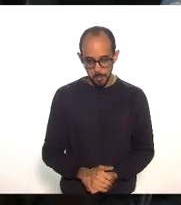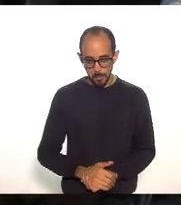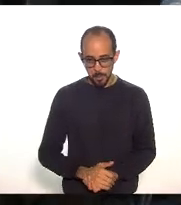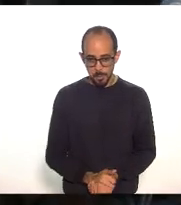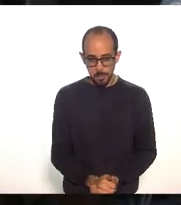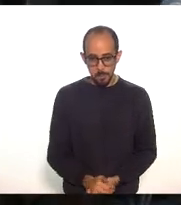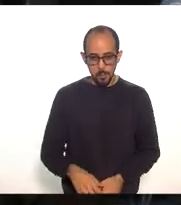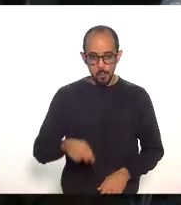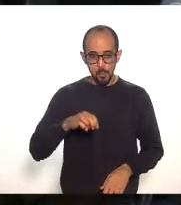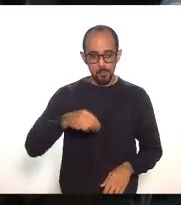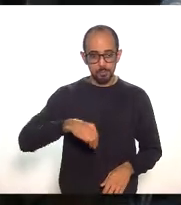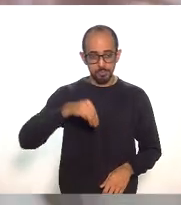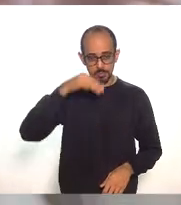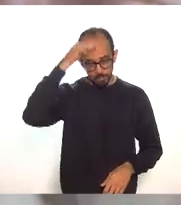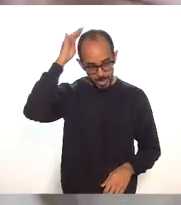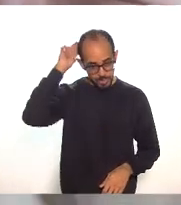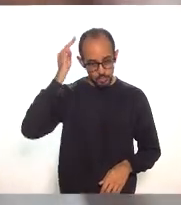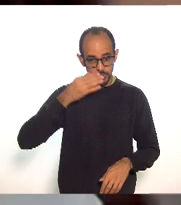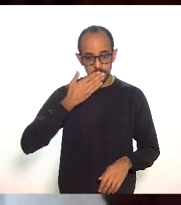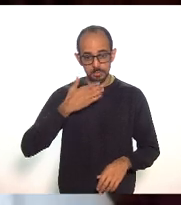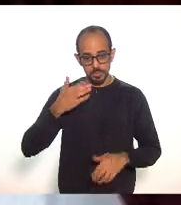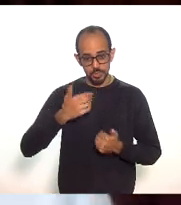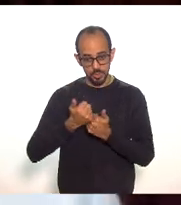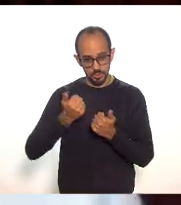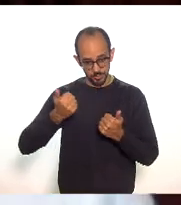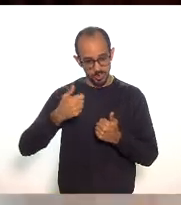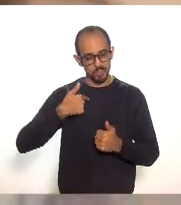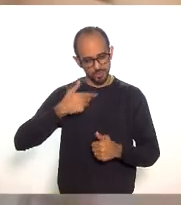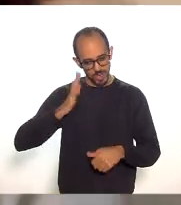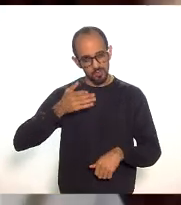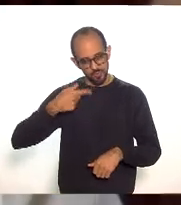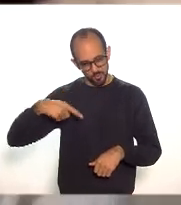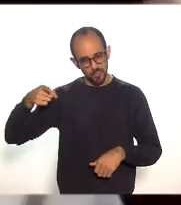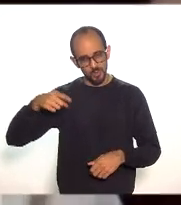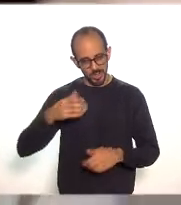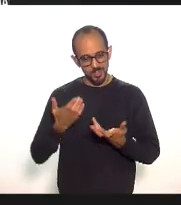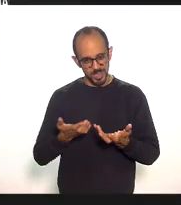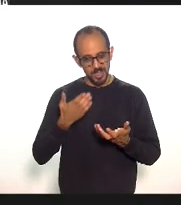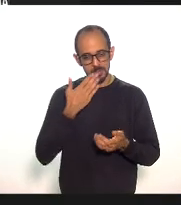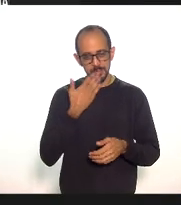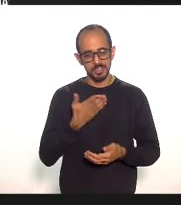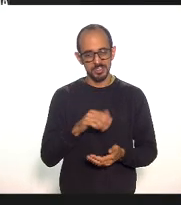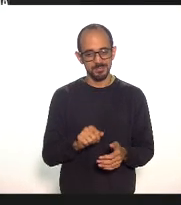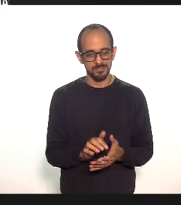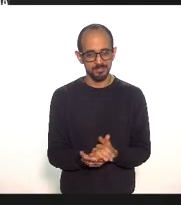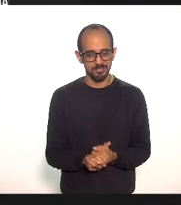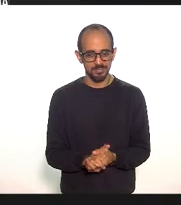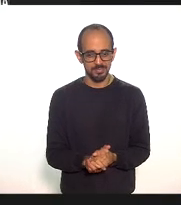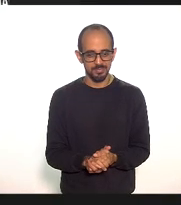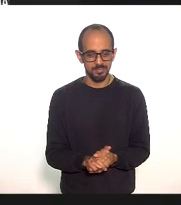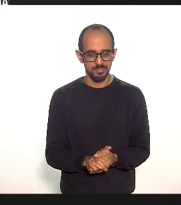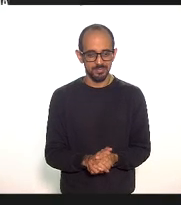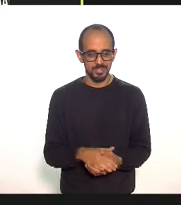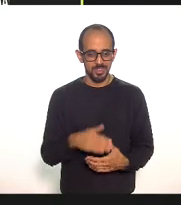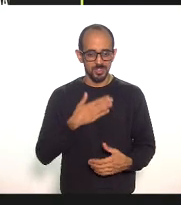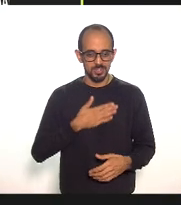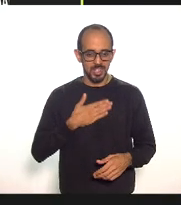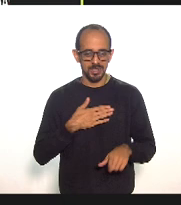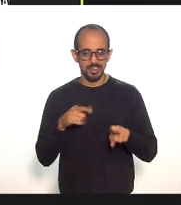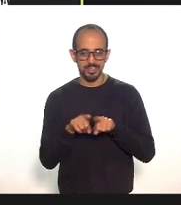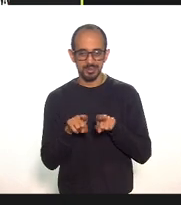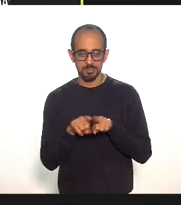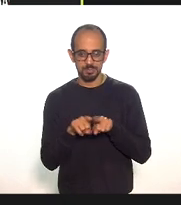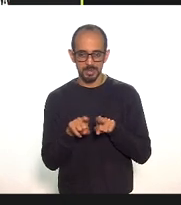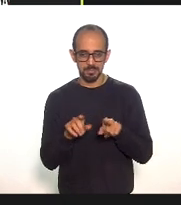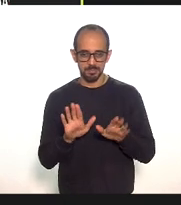Coautoria, deputado Márcio. Eu já Rodrigo cantei Amorim. Na festa, presidente. Rodrigo eu Amorim. Pedir... Presidente, eu também que gostaria de pedir. Vamos